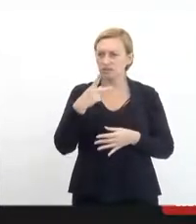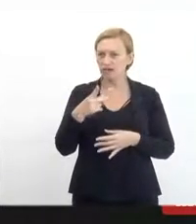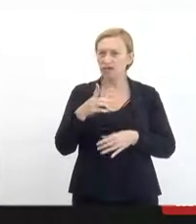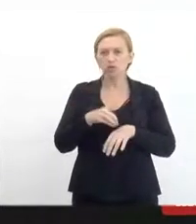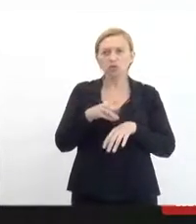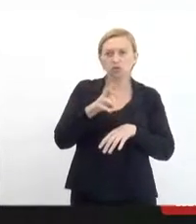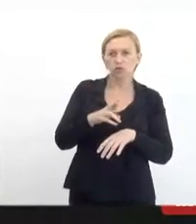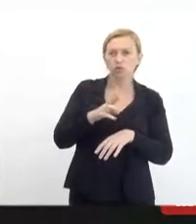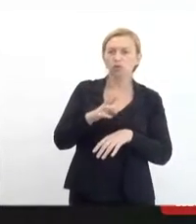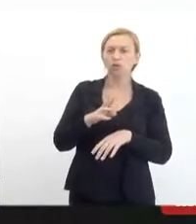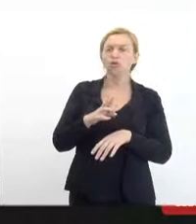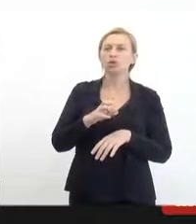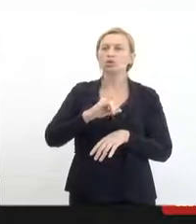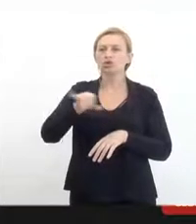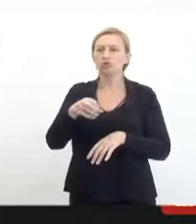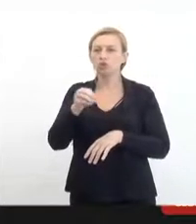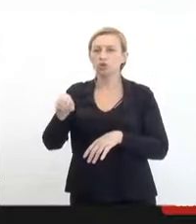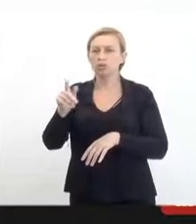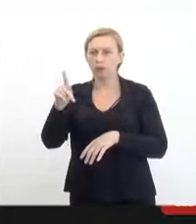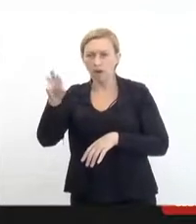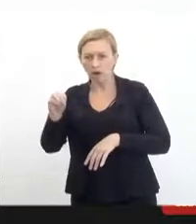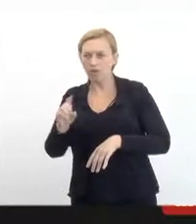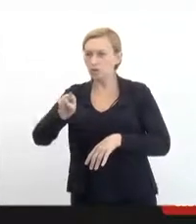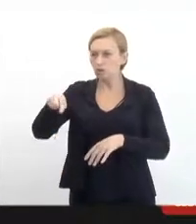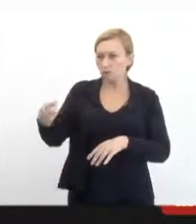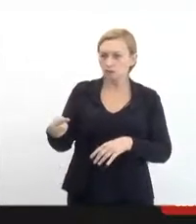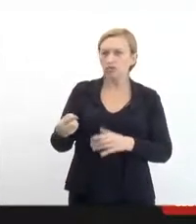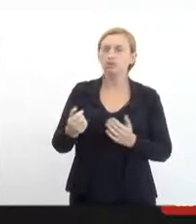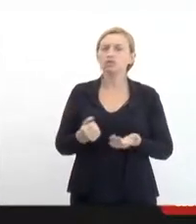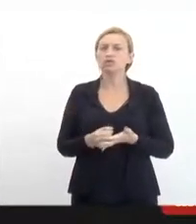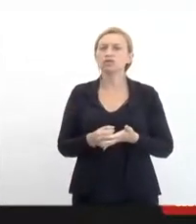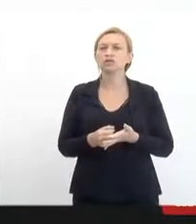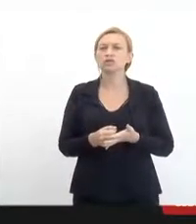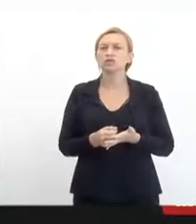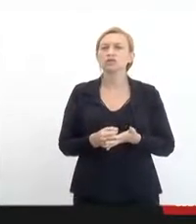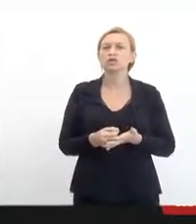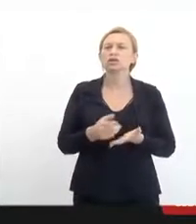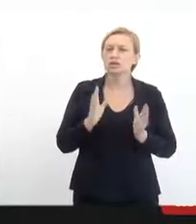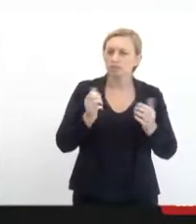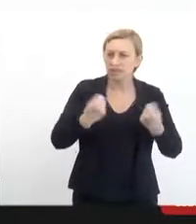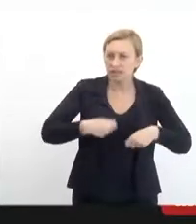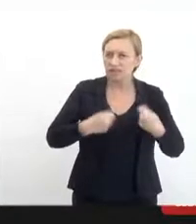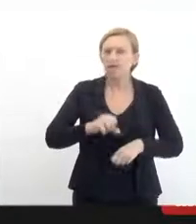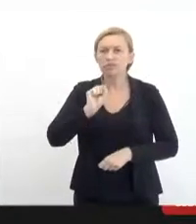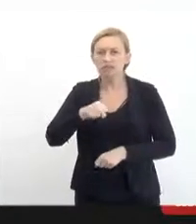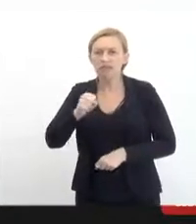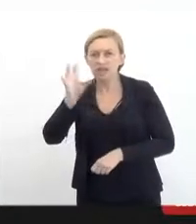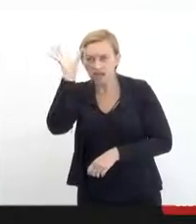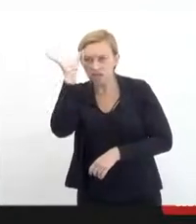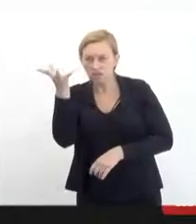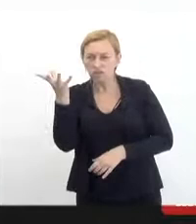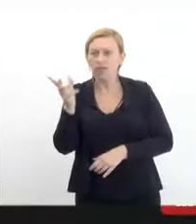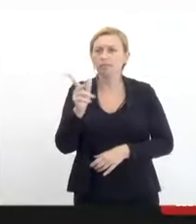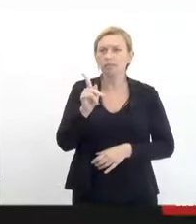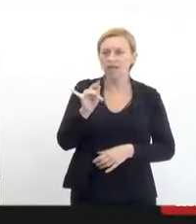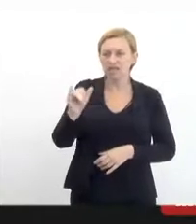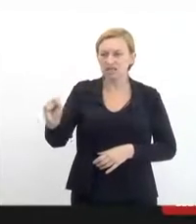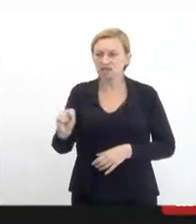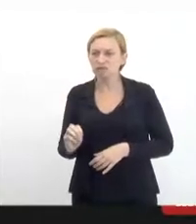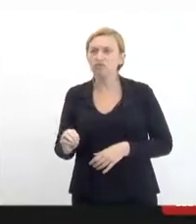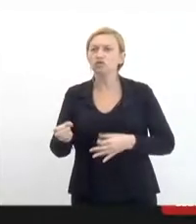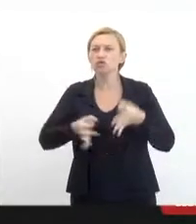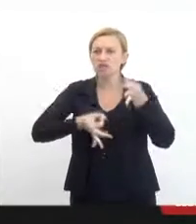para o Dr. João Paulo, minha interpretação, nós precisamos sim resolver esse passivo judicial, um passivo judicial muito